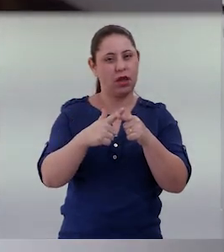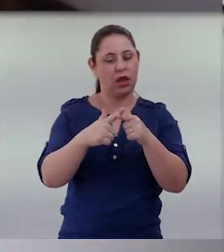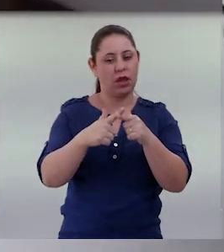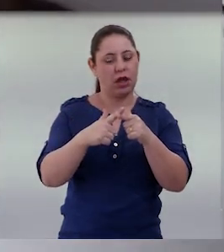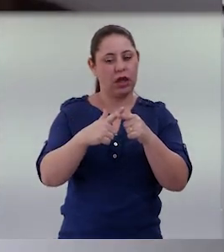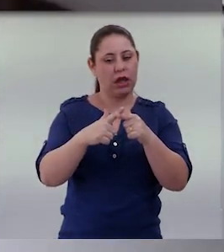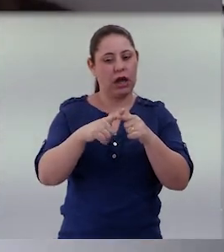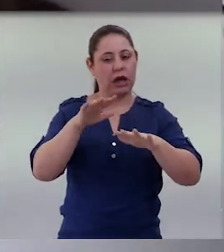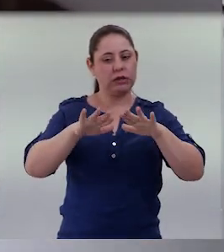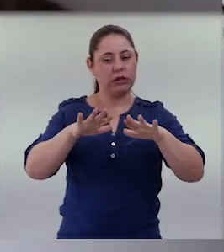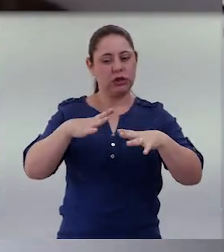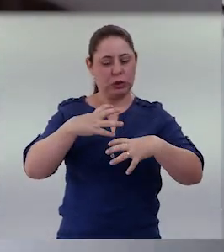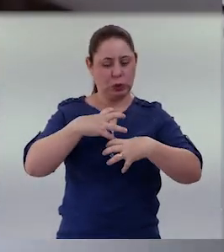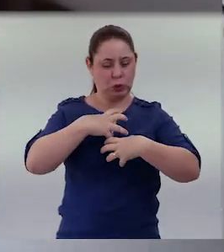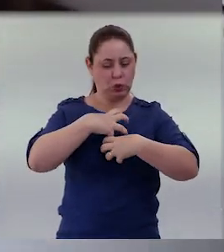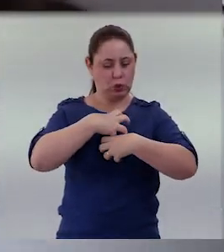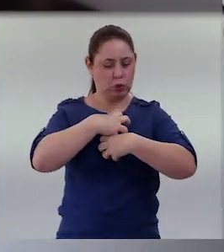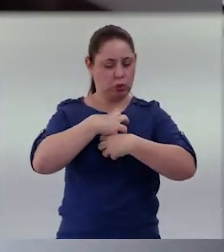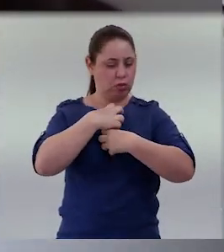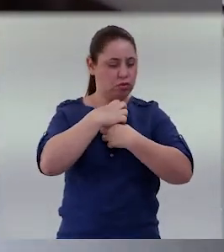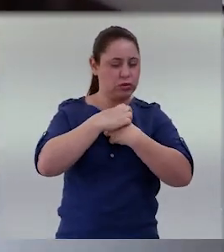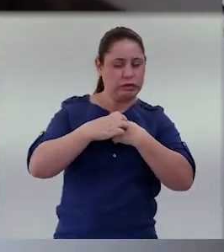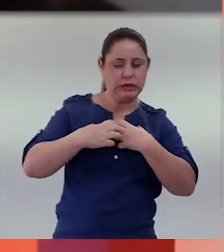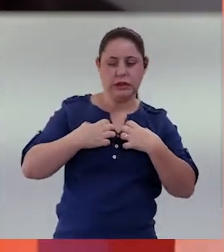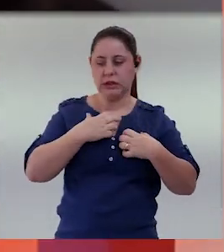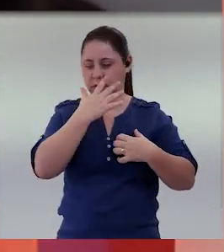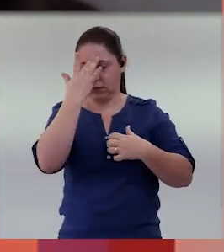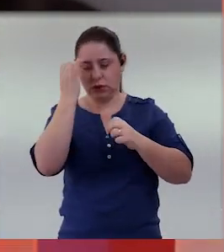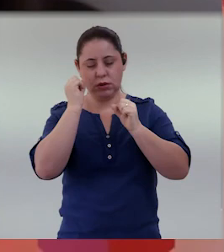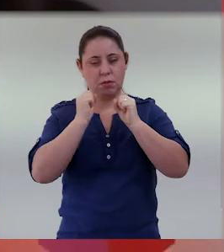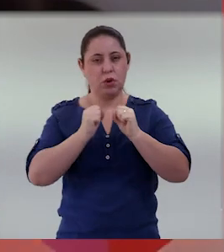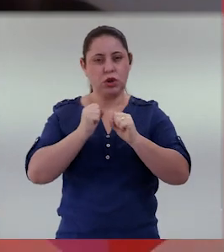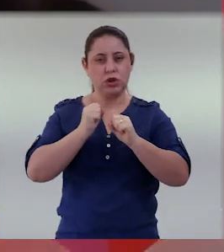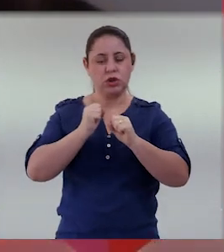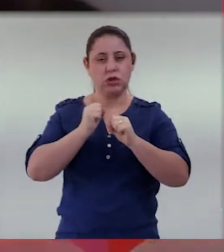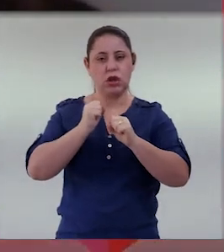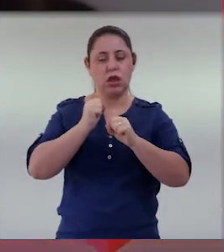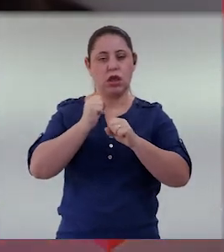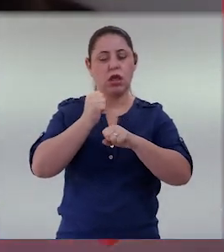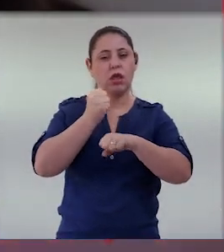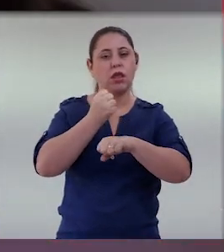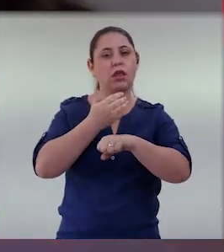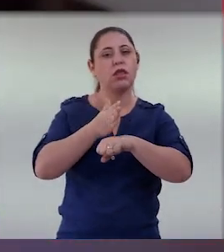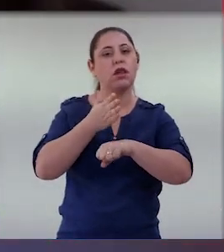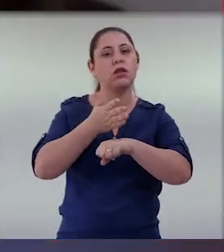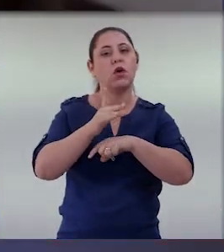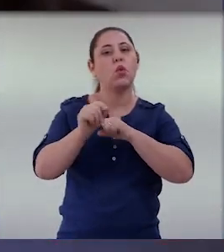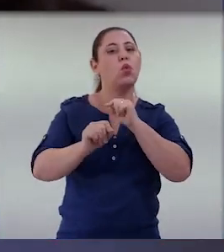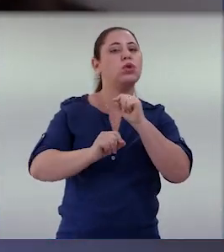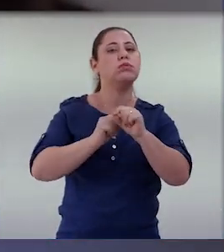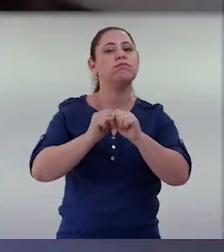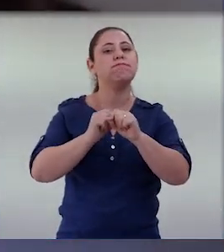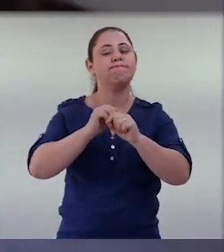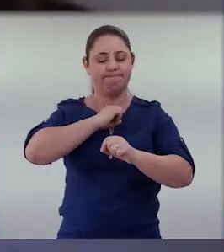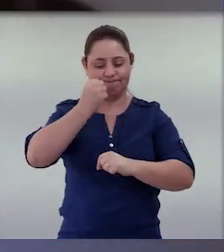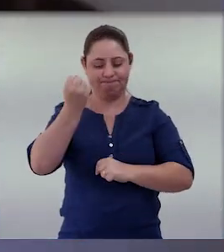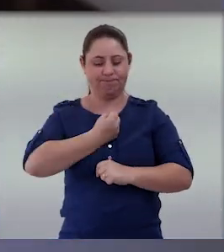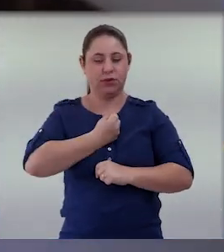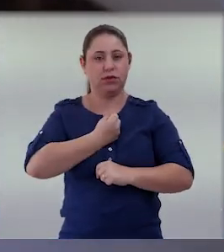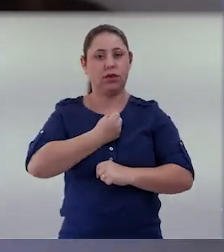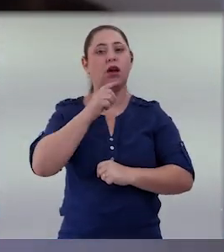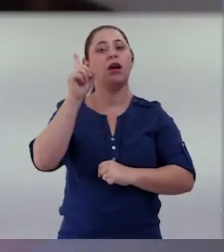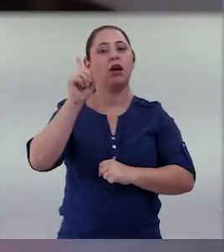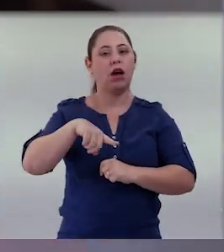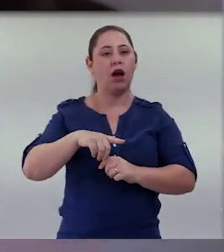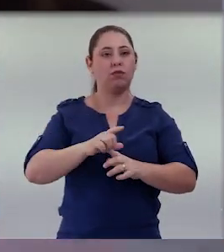porque em casos mais graves, a pessoa pode até tentar o suicídio